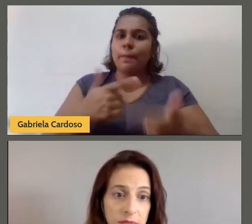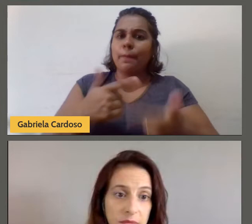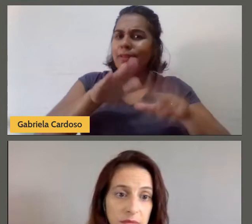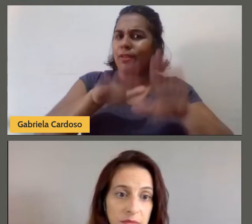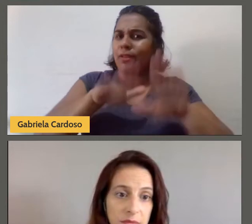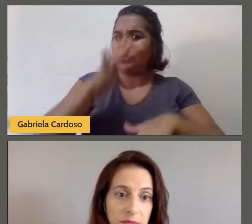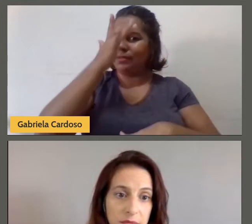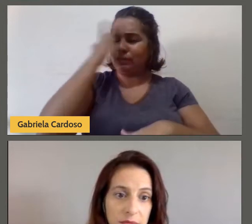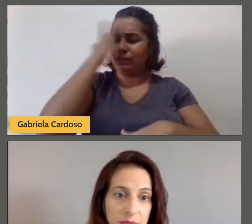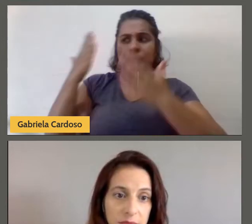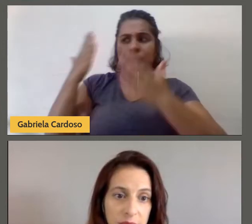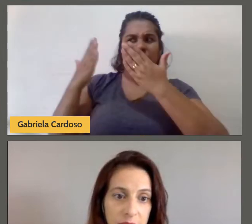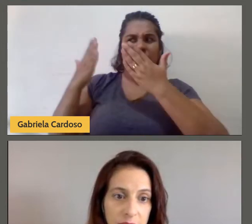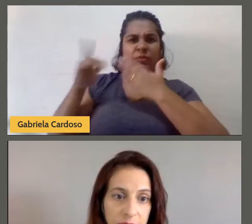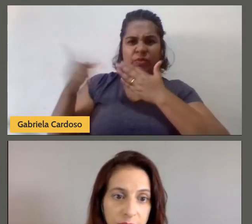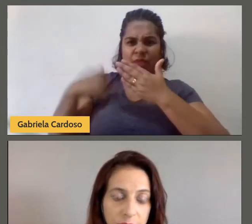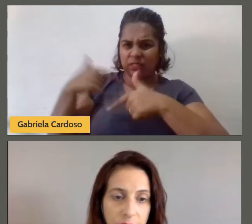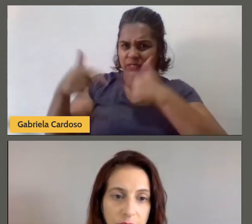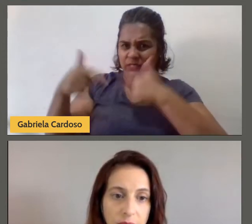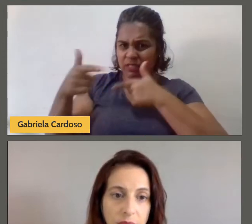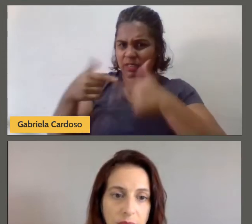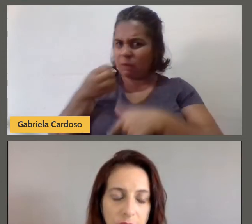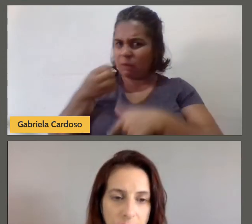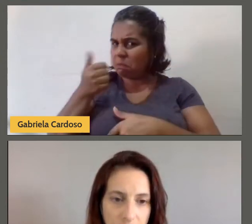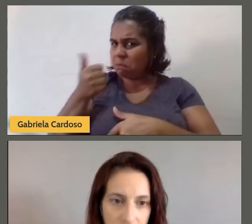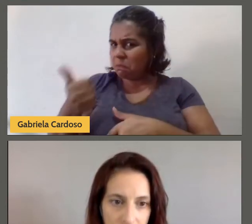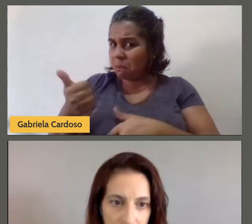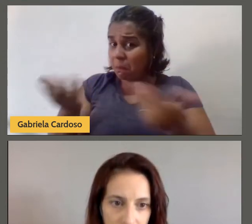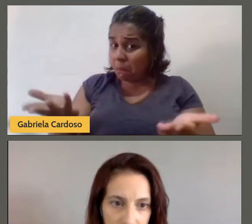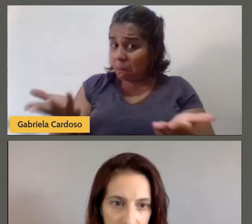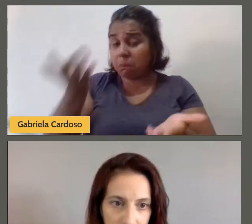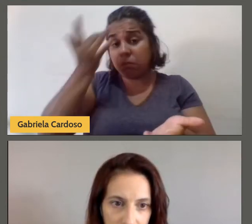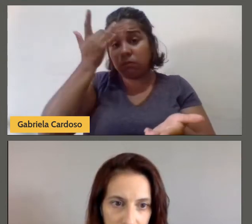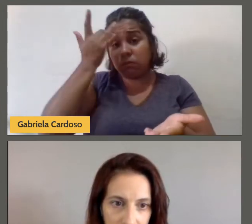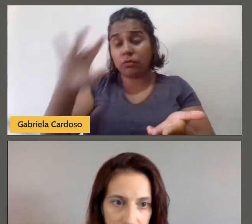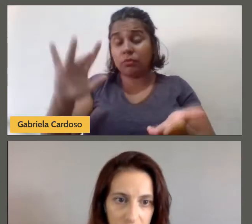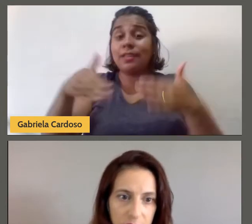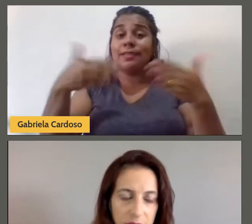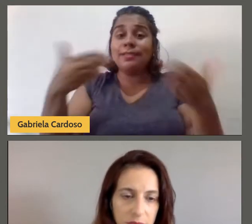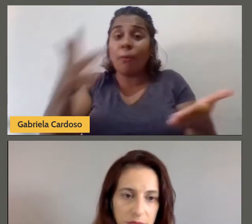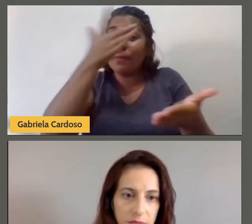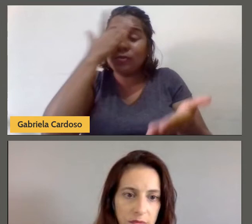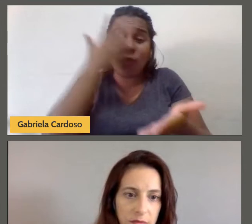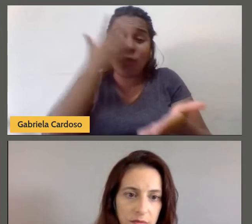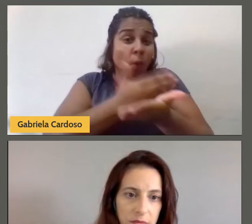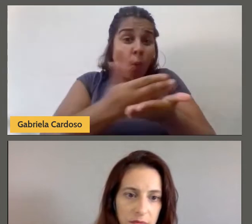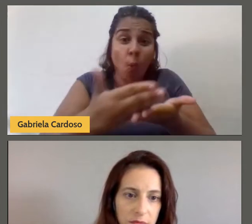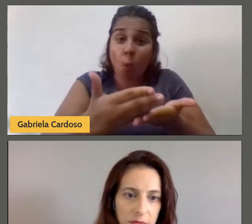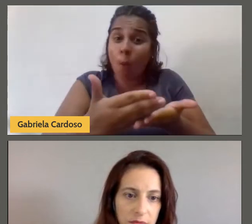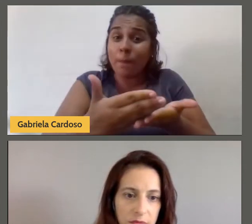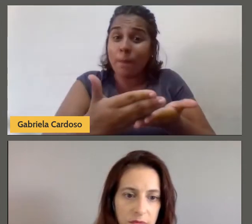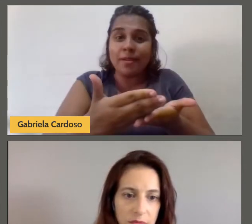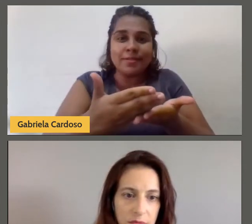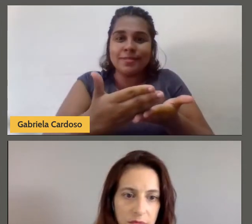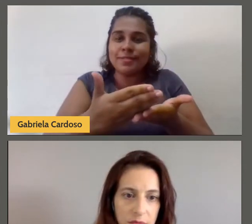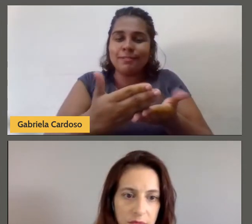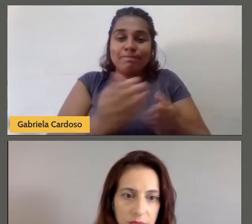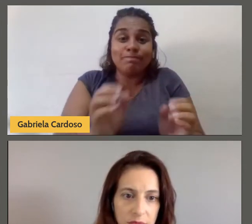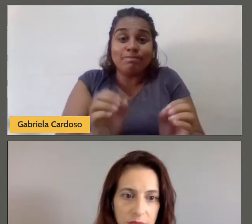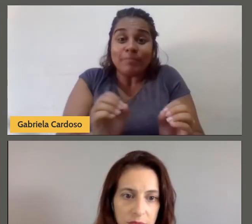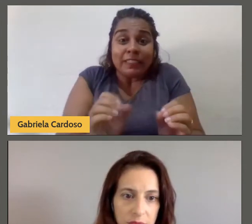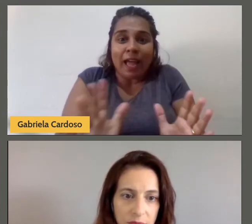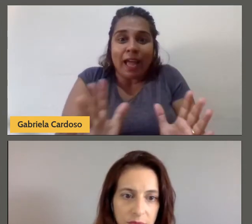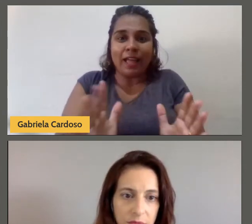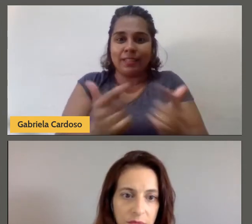estrangeiras. Então, essa perspectiva mesmo de começar do zero, ela é muito, muito discutida dentro da organização.